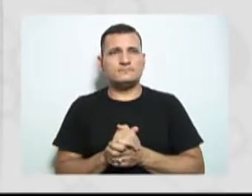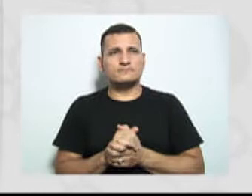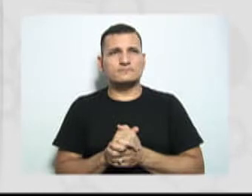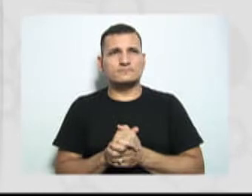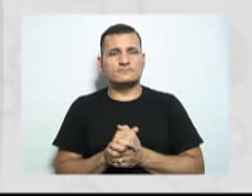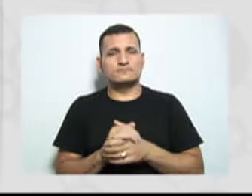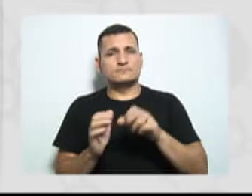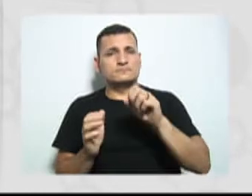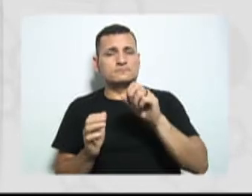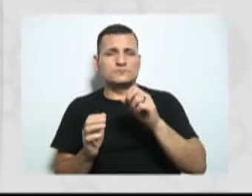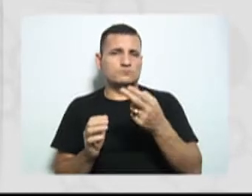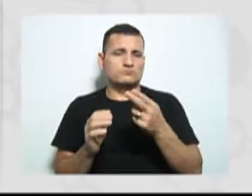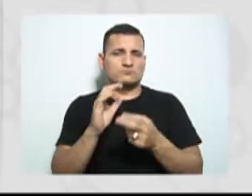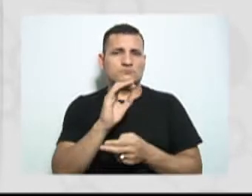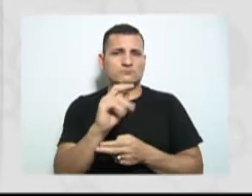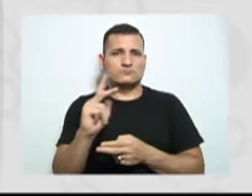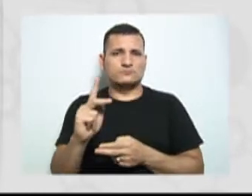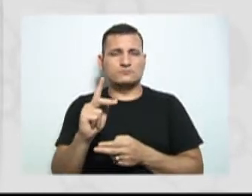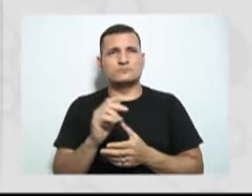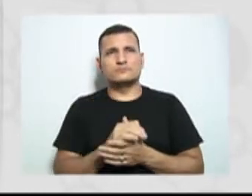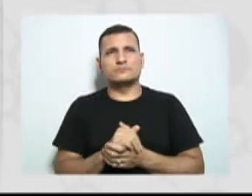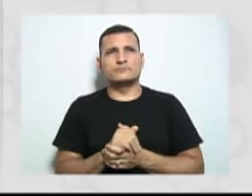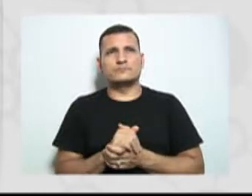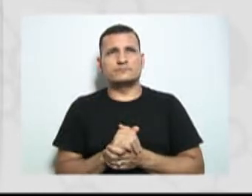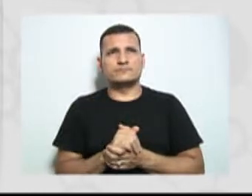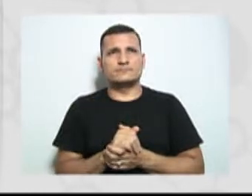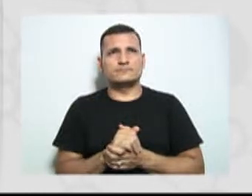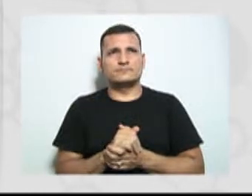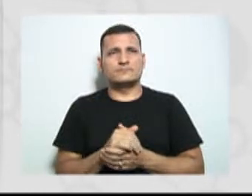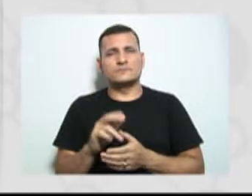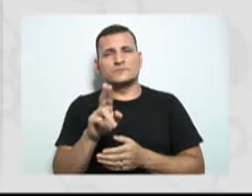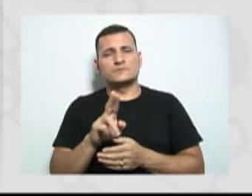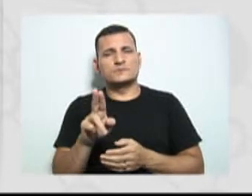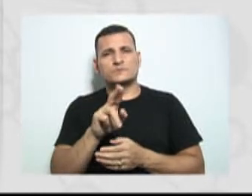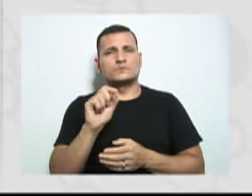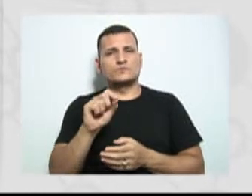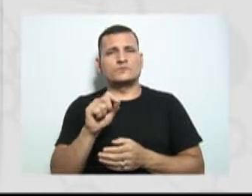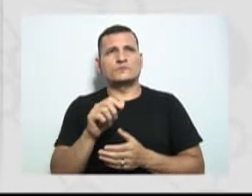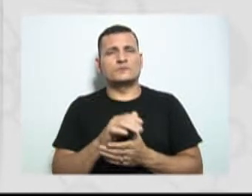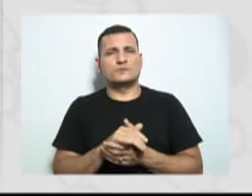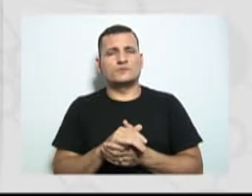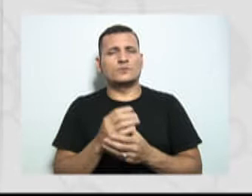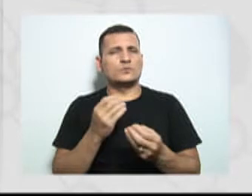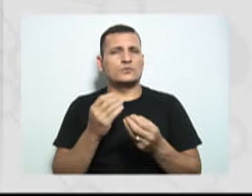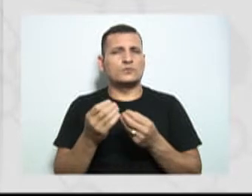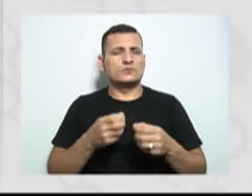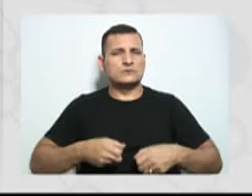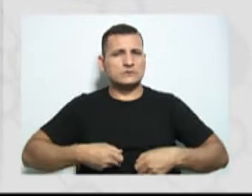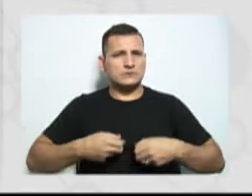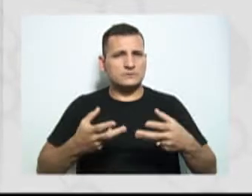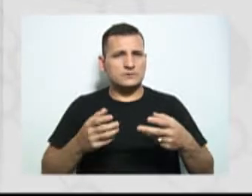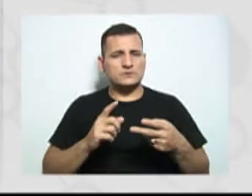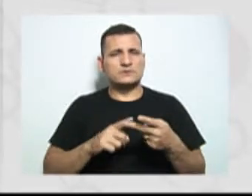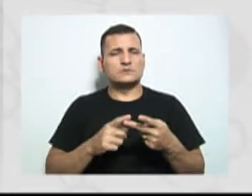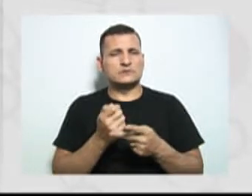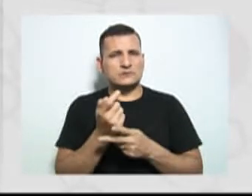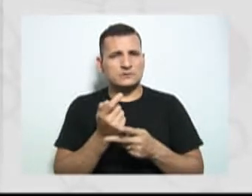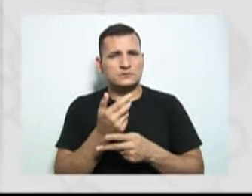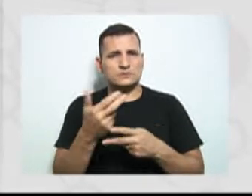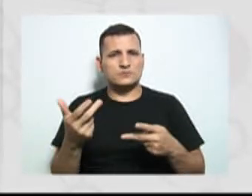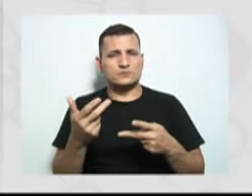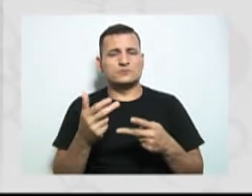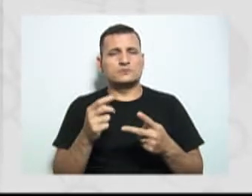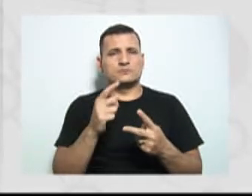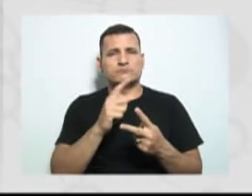trabalhando, cooperativa, utilizando direcionadores para alocar as despesas e os custos indiretos de uma